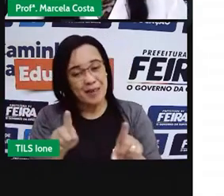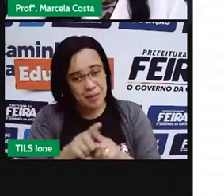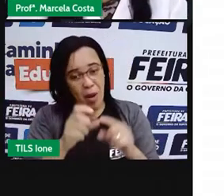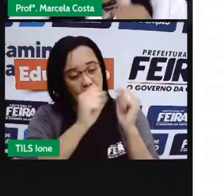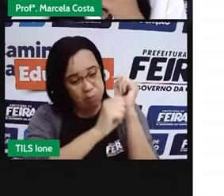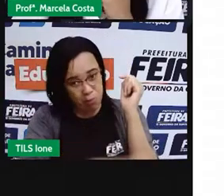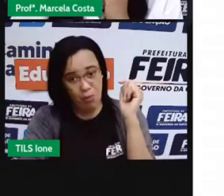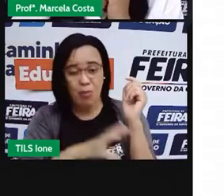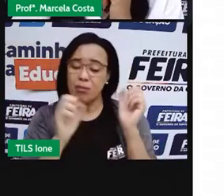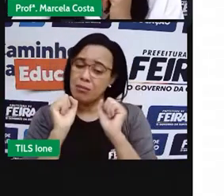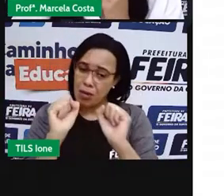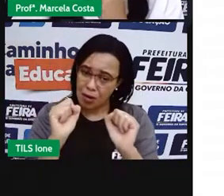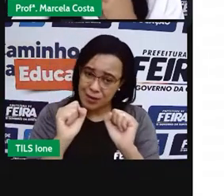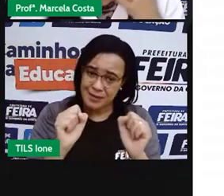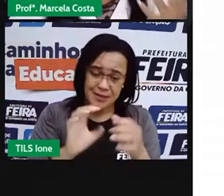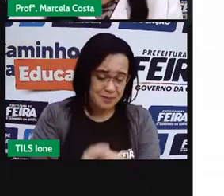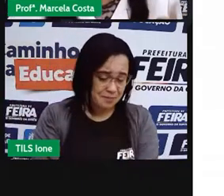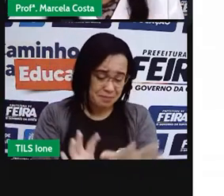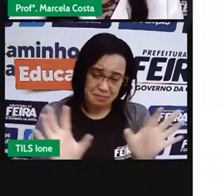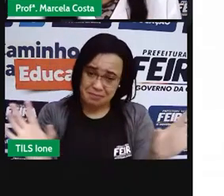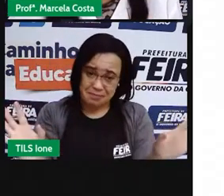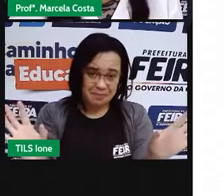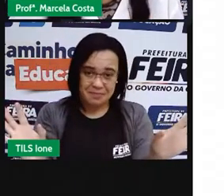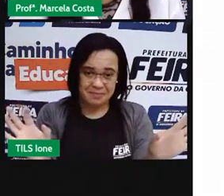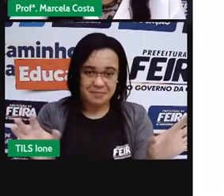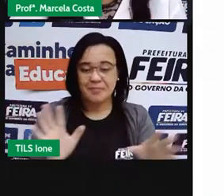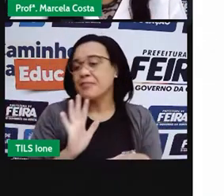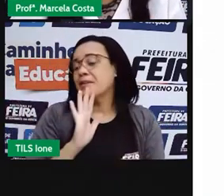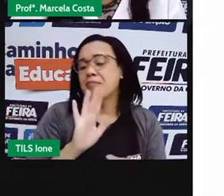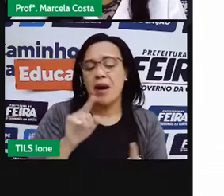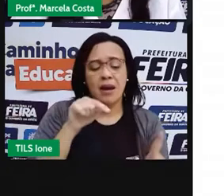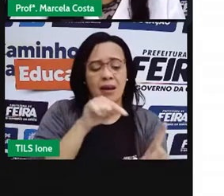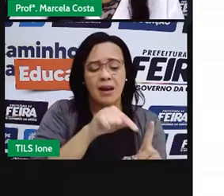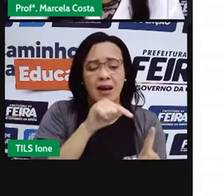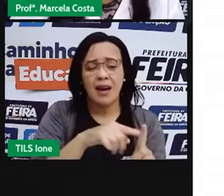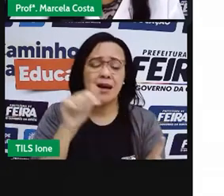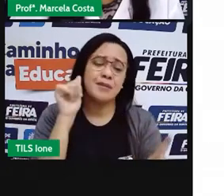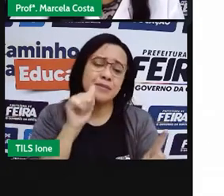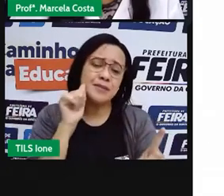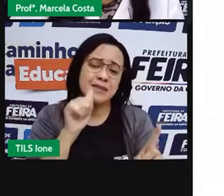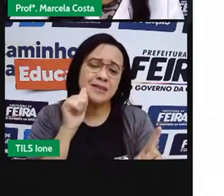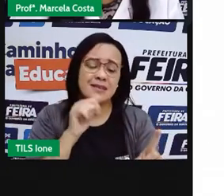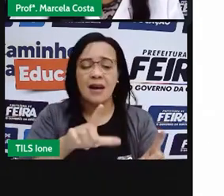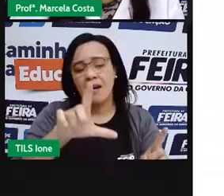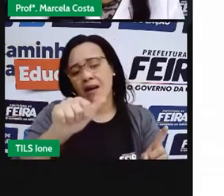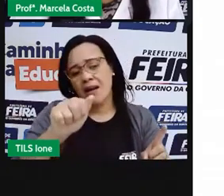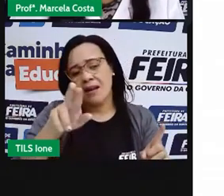E como foi que Laura descobriu isso?